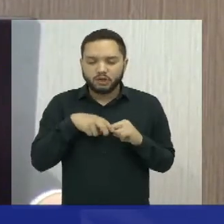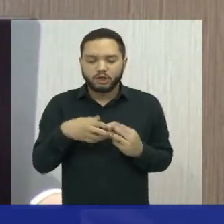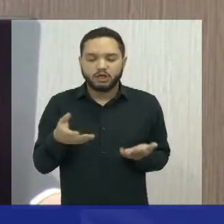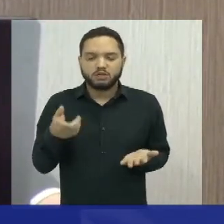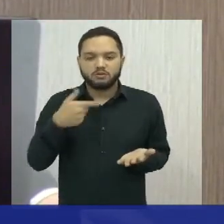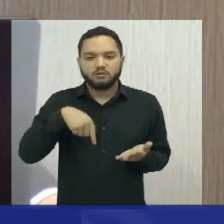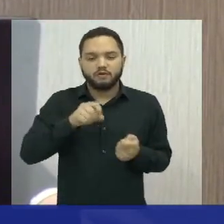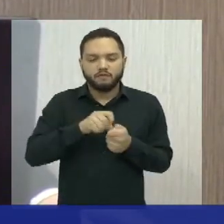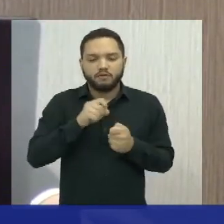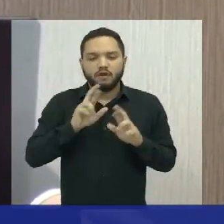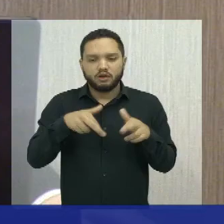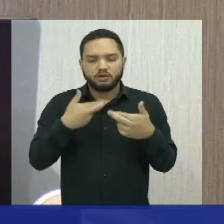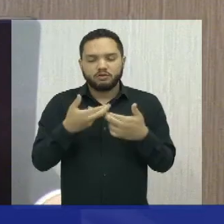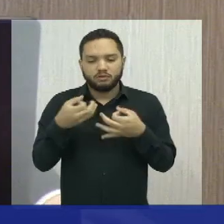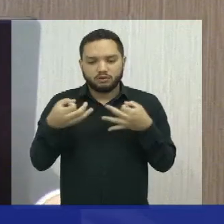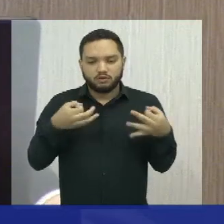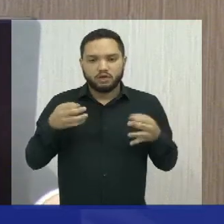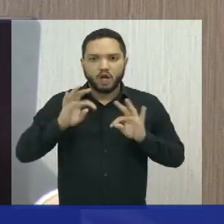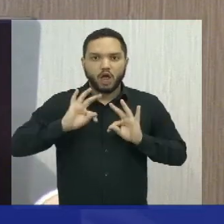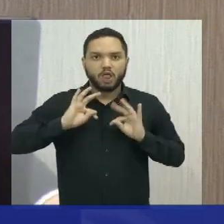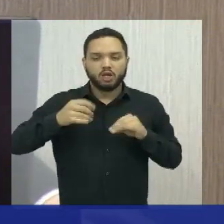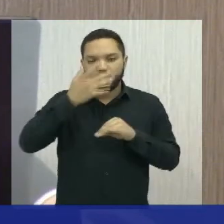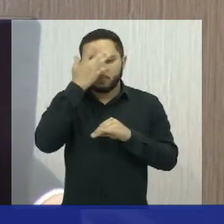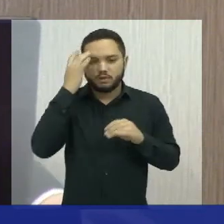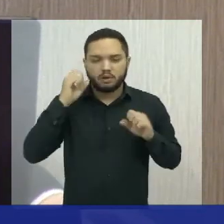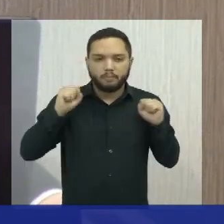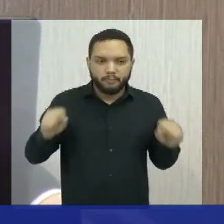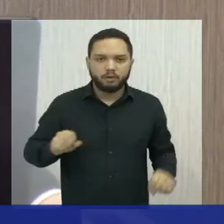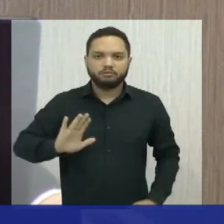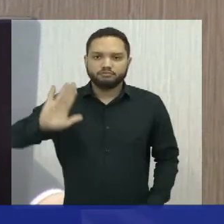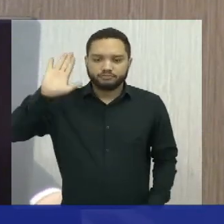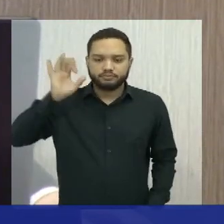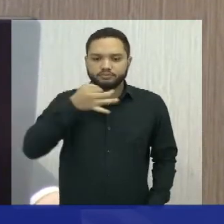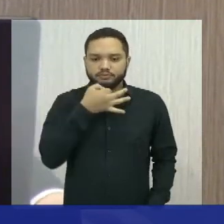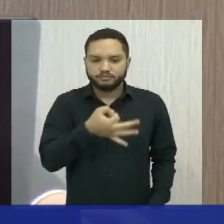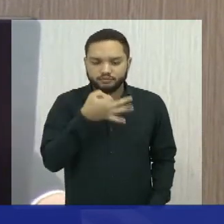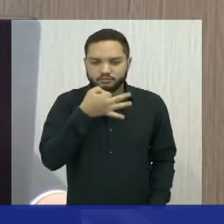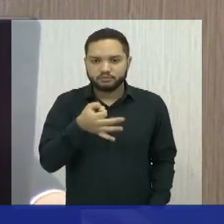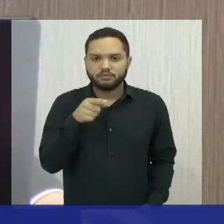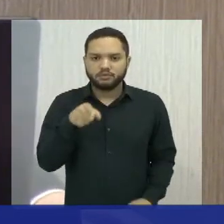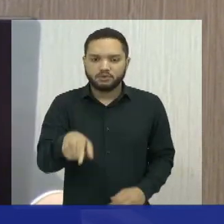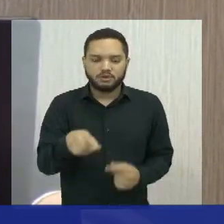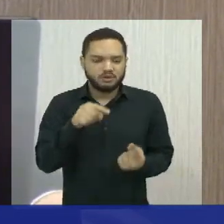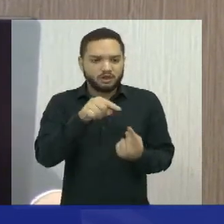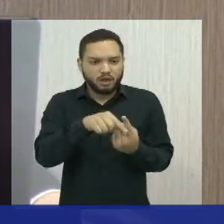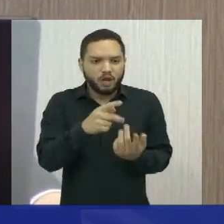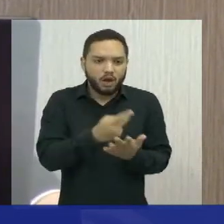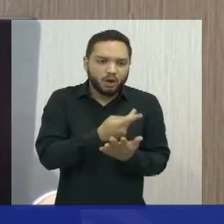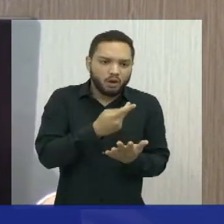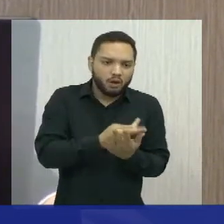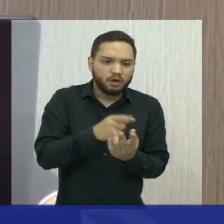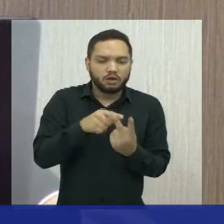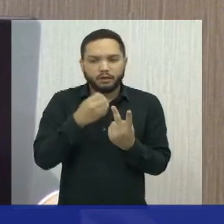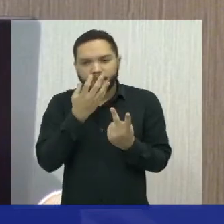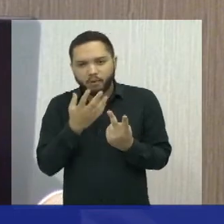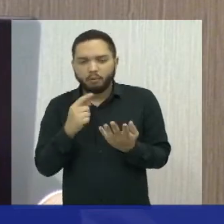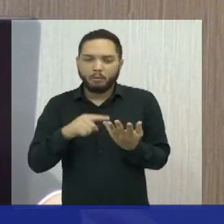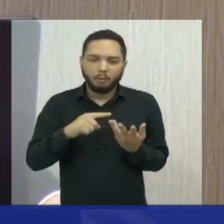que todos possam se manifestar. Todos possam dizer, olha, isso aqui vai ser ruim, isso aqui vai ser bom, isso aqui vai ser